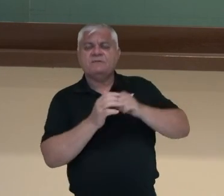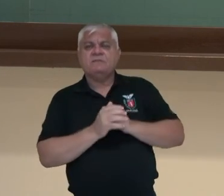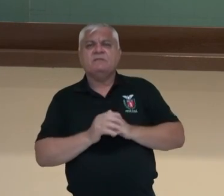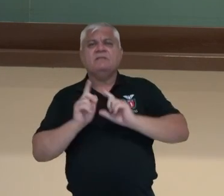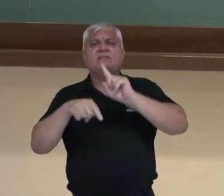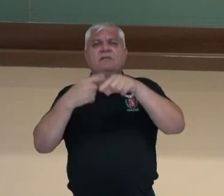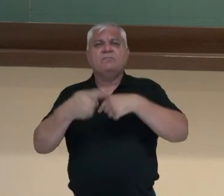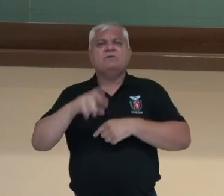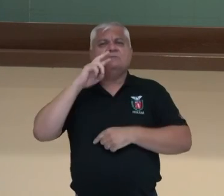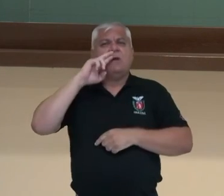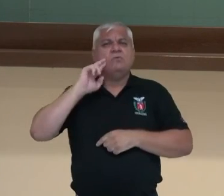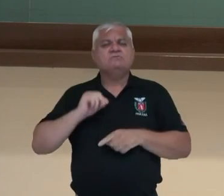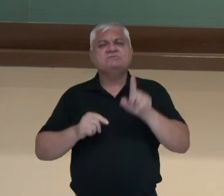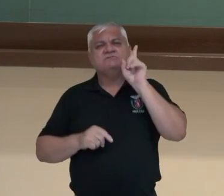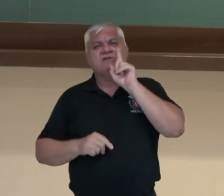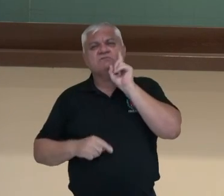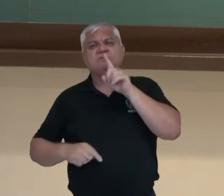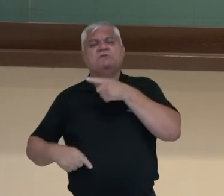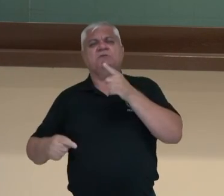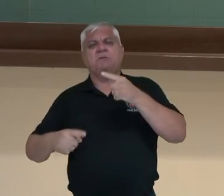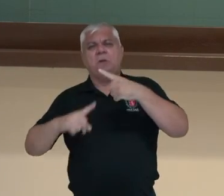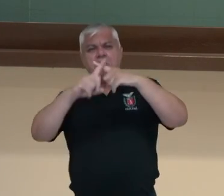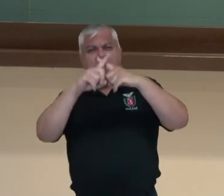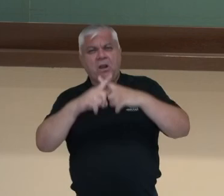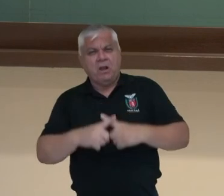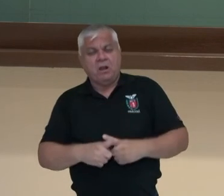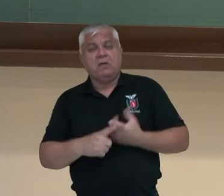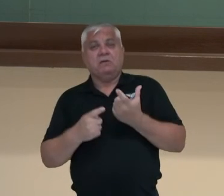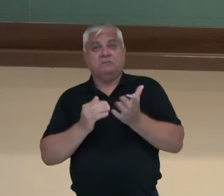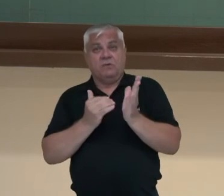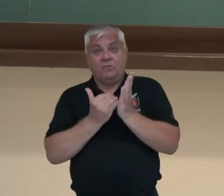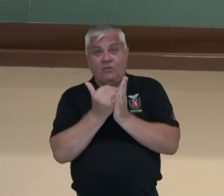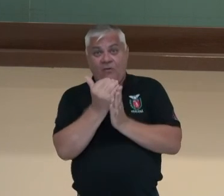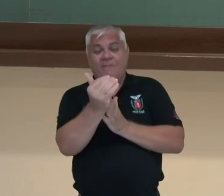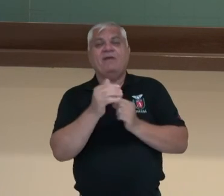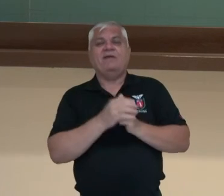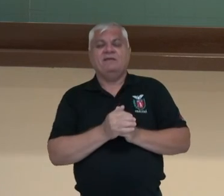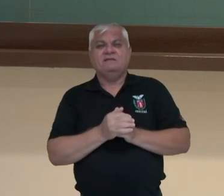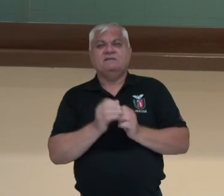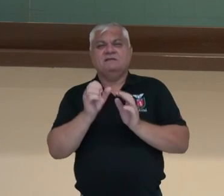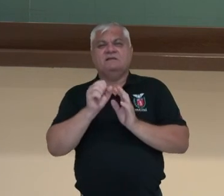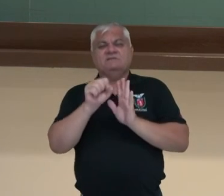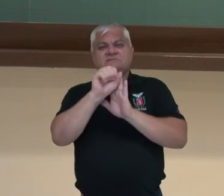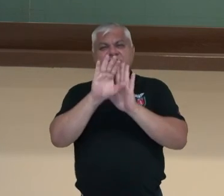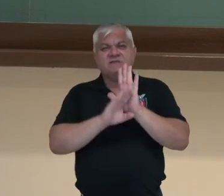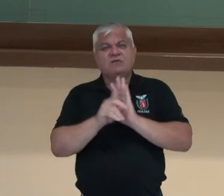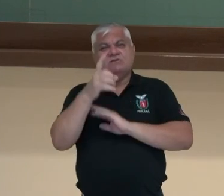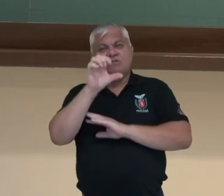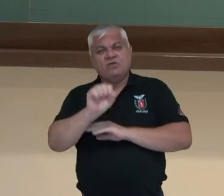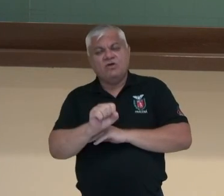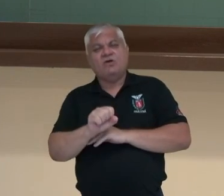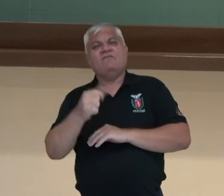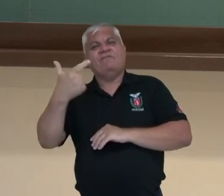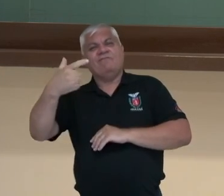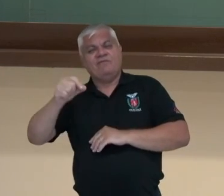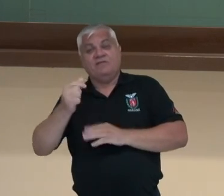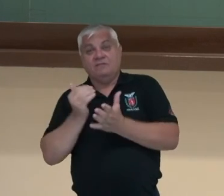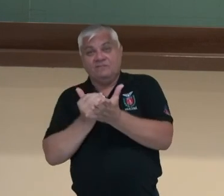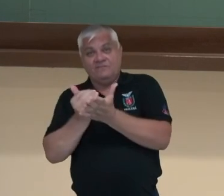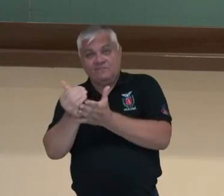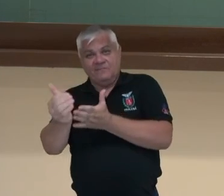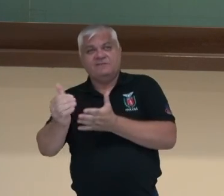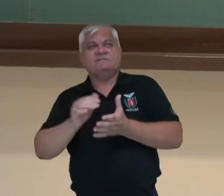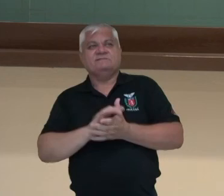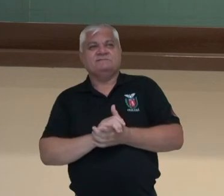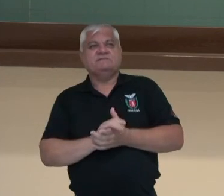né? Então esse é o nosso esporte moderno, que é do século XIX, começou no século, terminou no século XIX, começa no século XX, né? Então